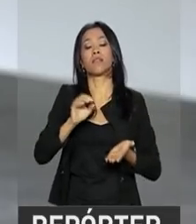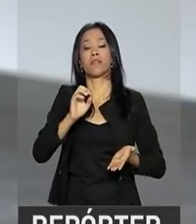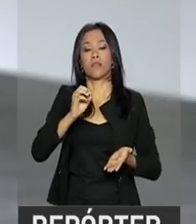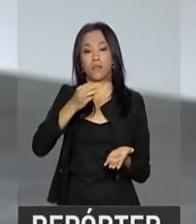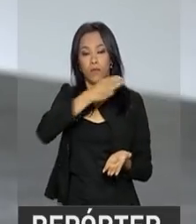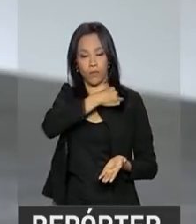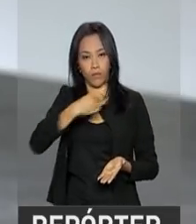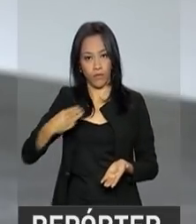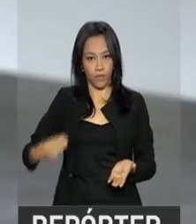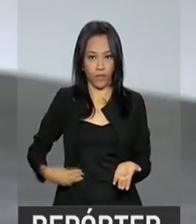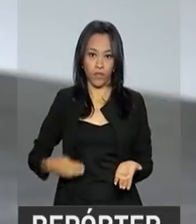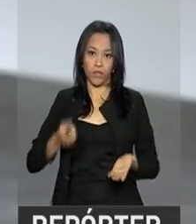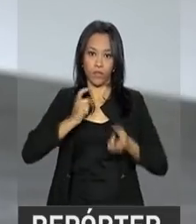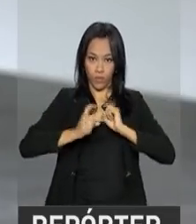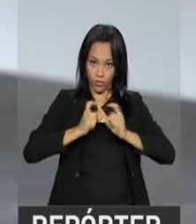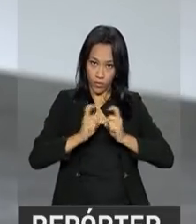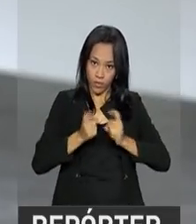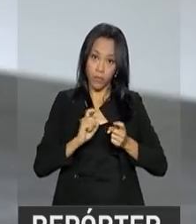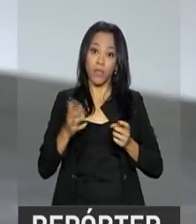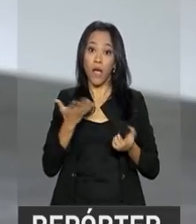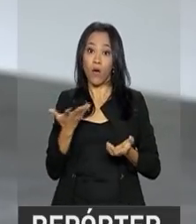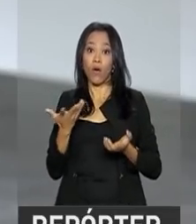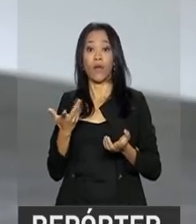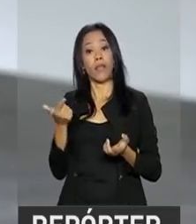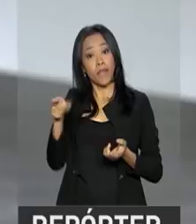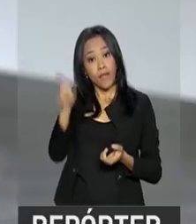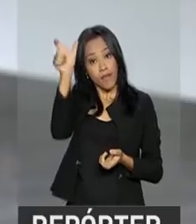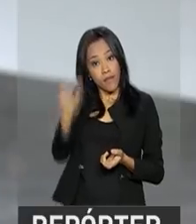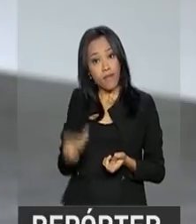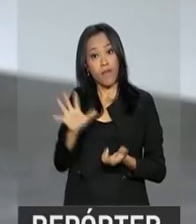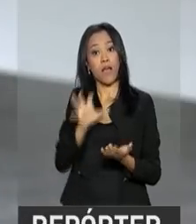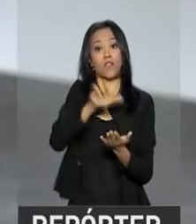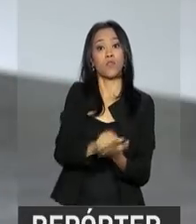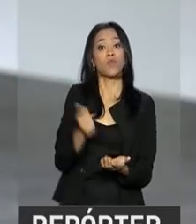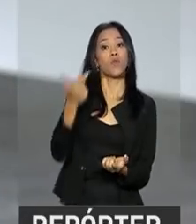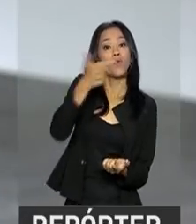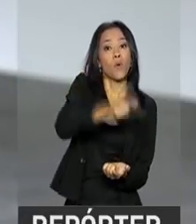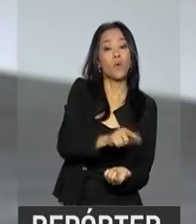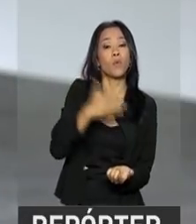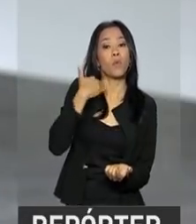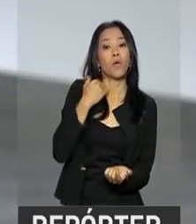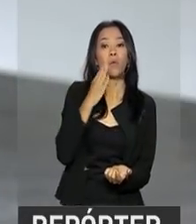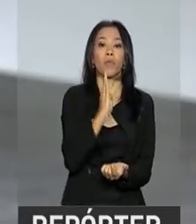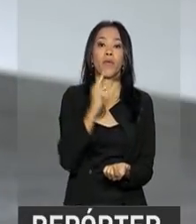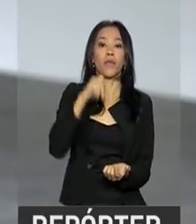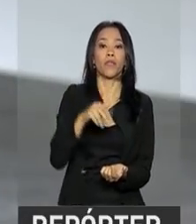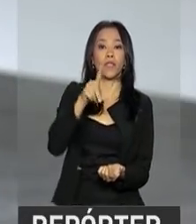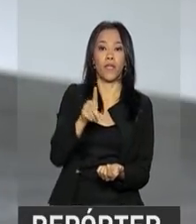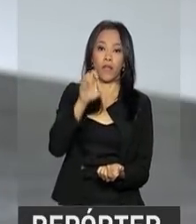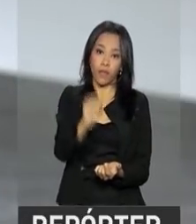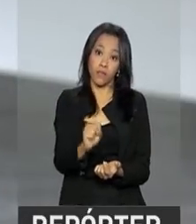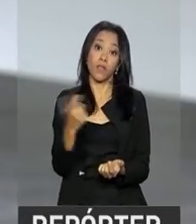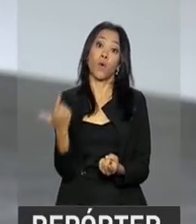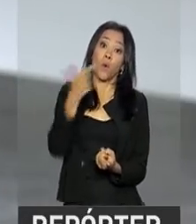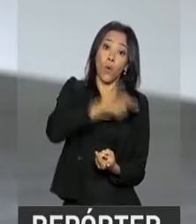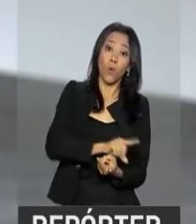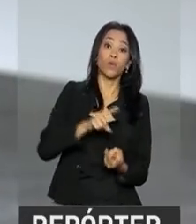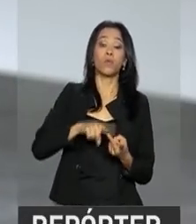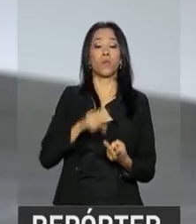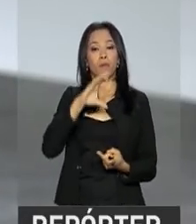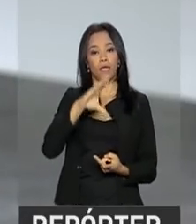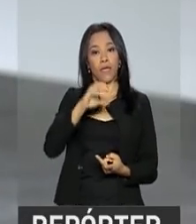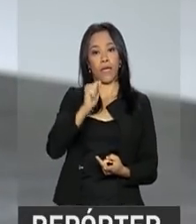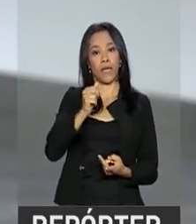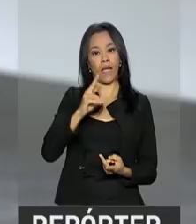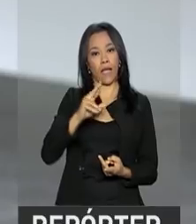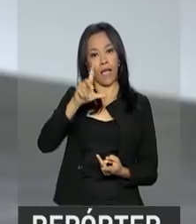vai deixar a pasta e vai assumir agora a presidência do BNDES. O ministro da Secretaria de Governo, Carlos Marum, comentou